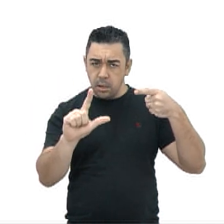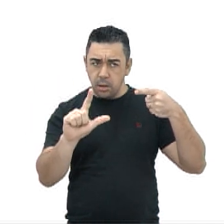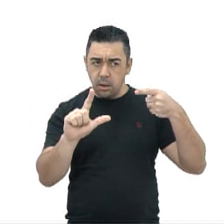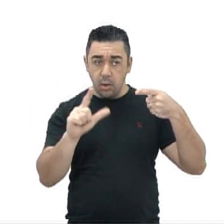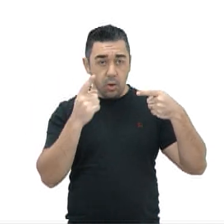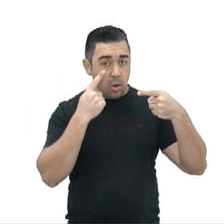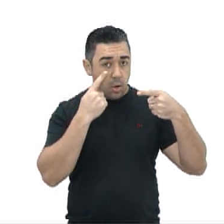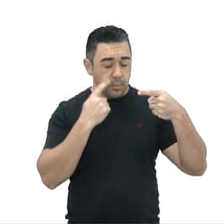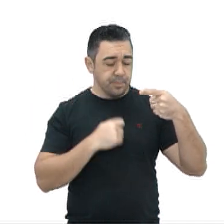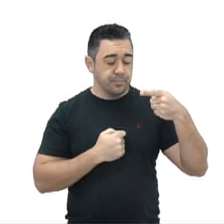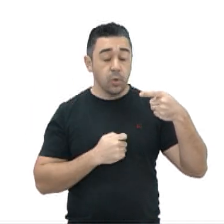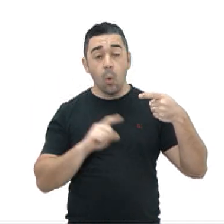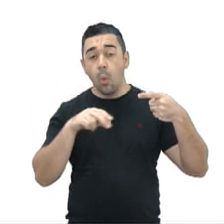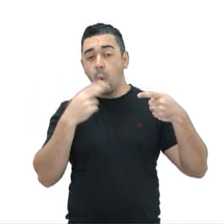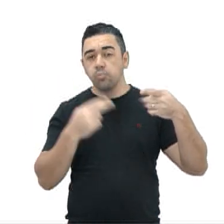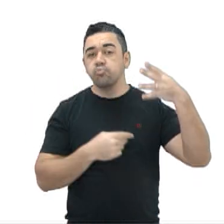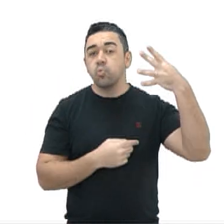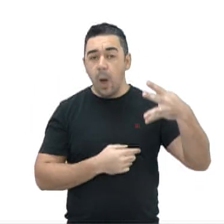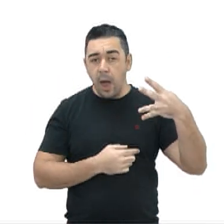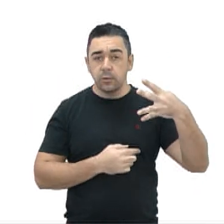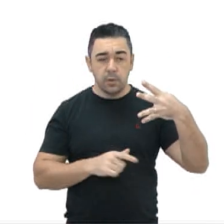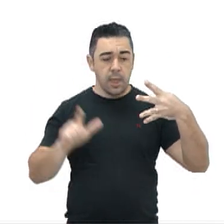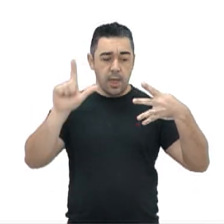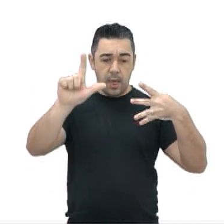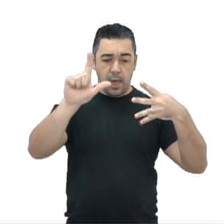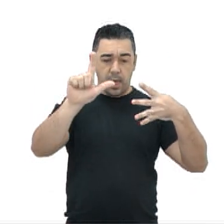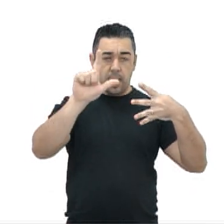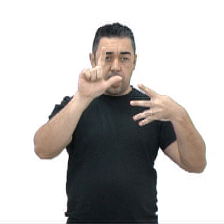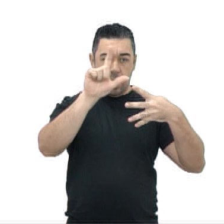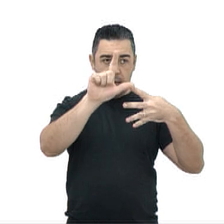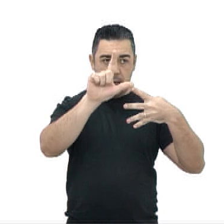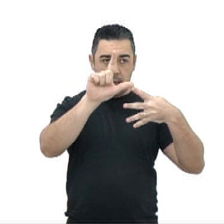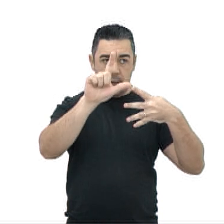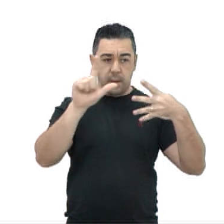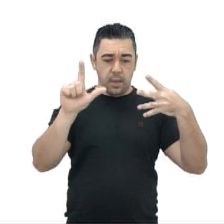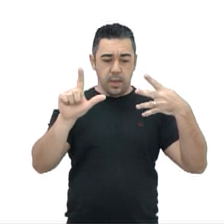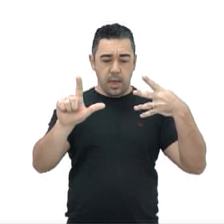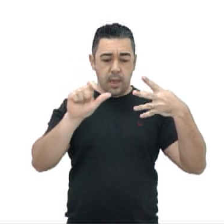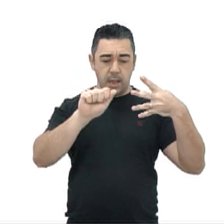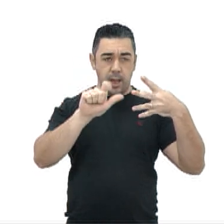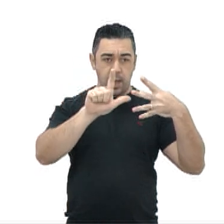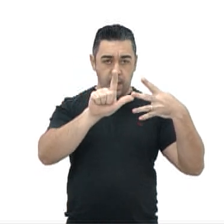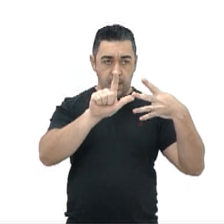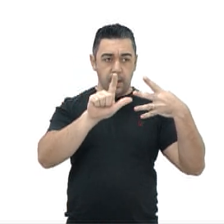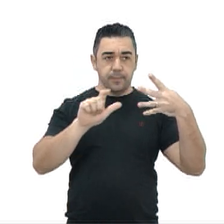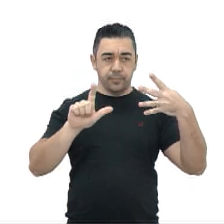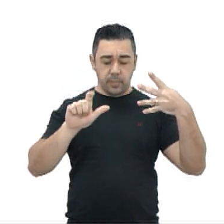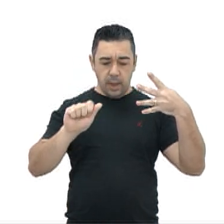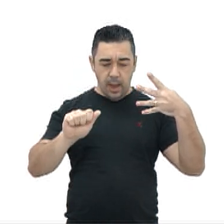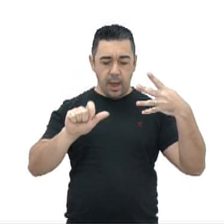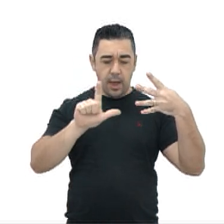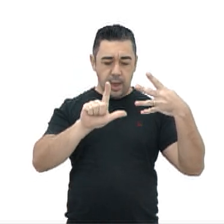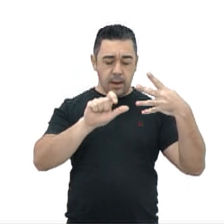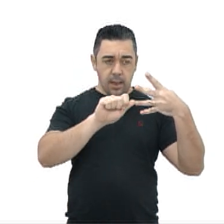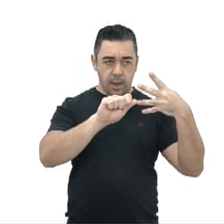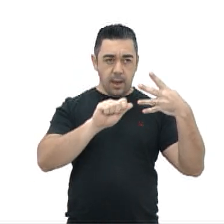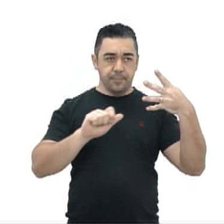LLLL, olha lá. Foram 4 casos, LL, LAL,